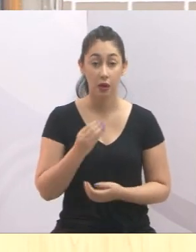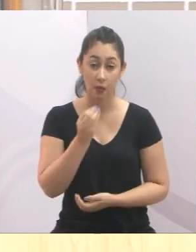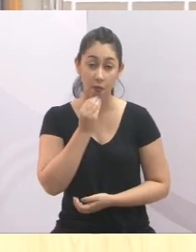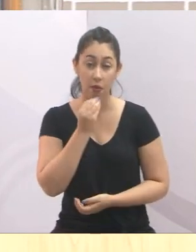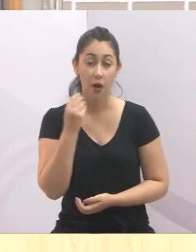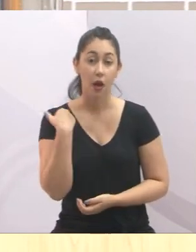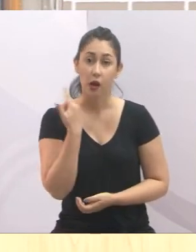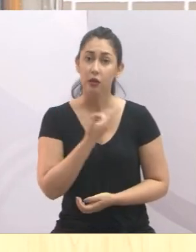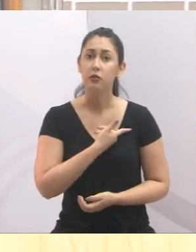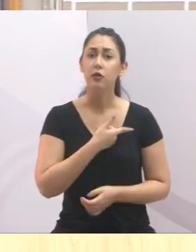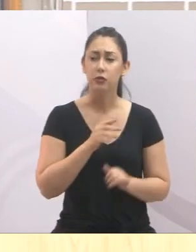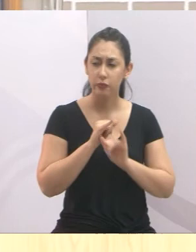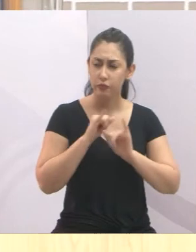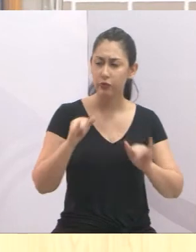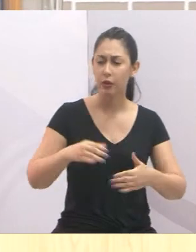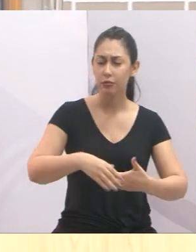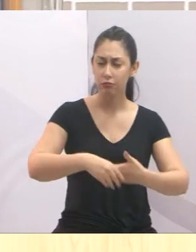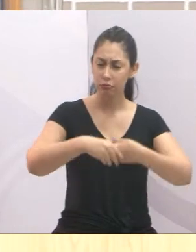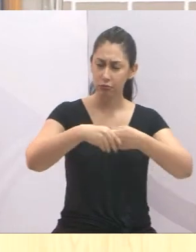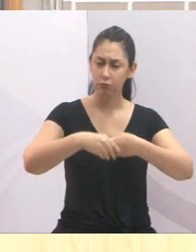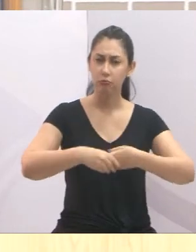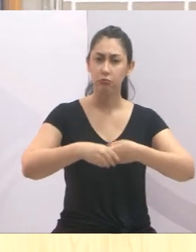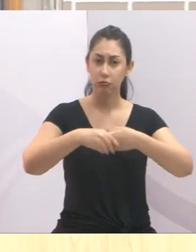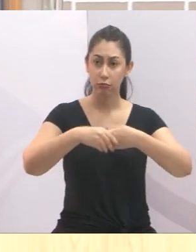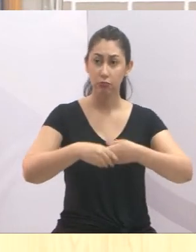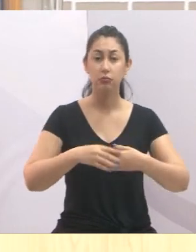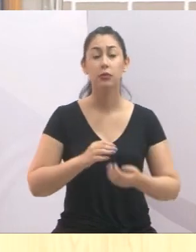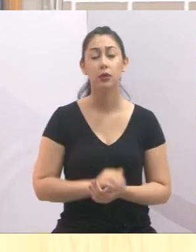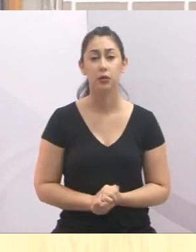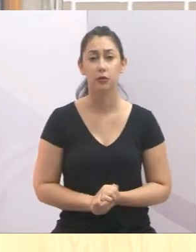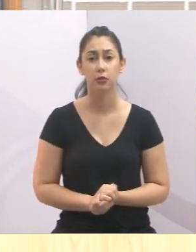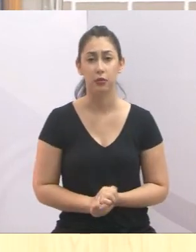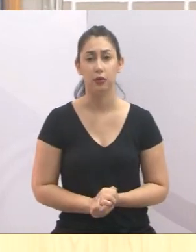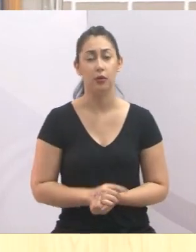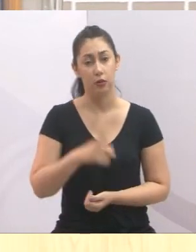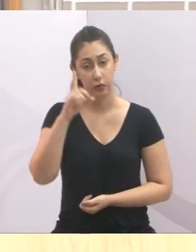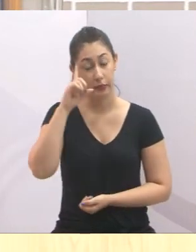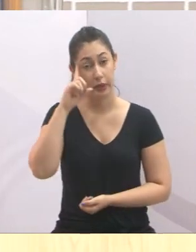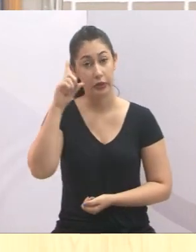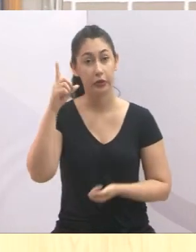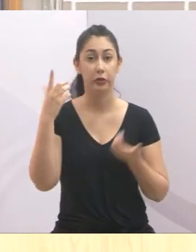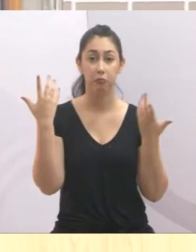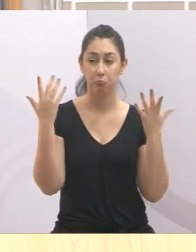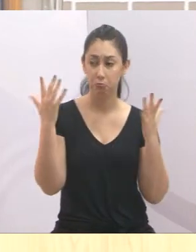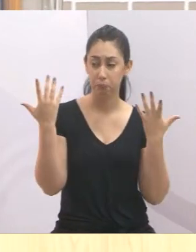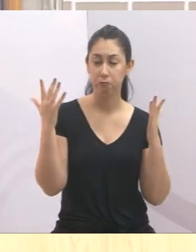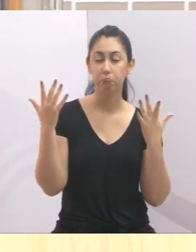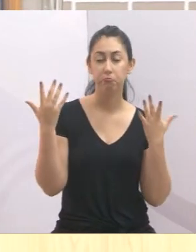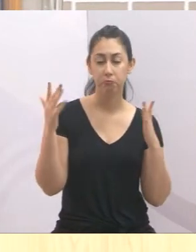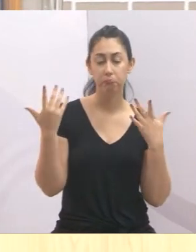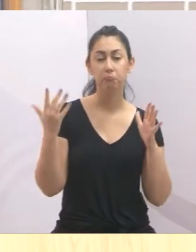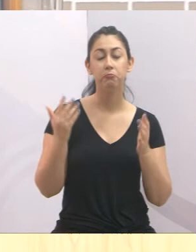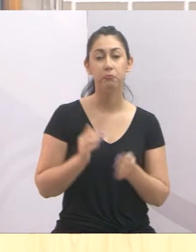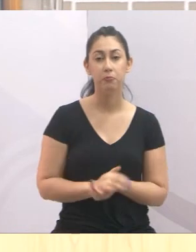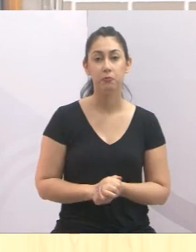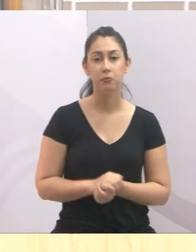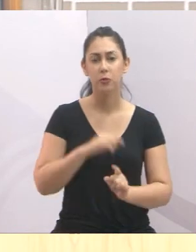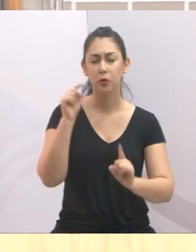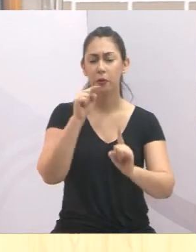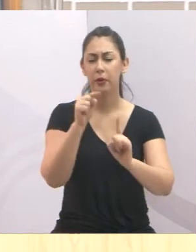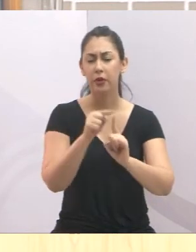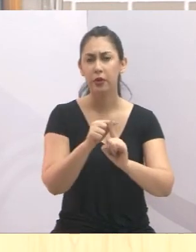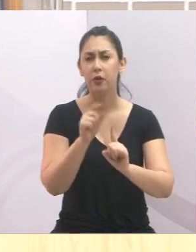nossos mais sinceros cumprimentos pelo transcurso da data comemorativa dedicada à